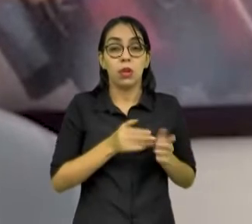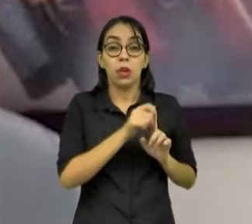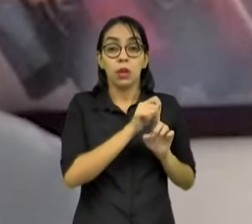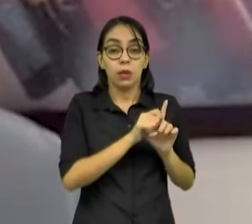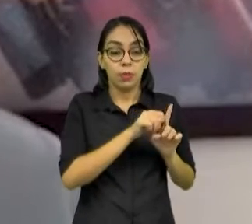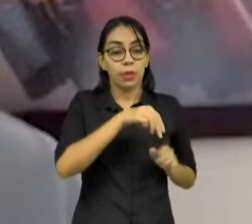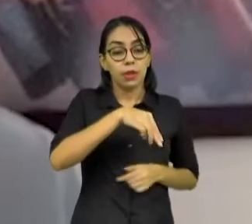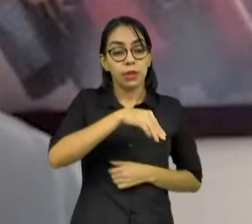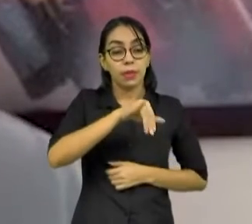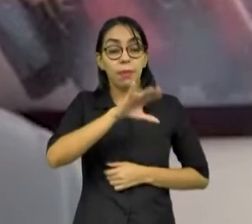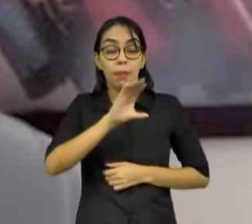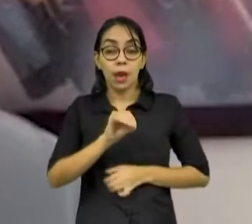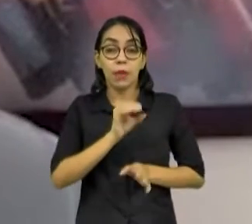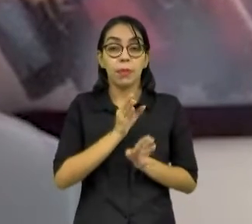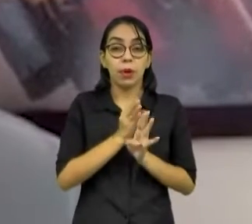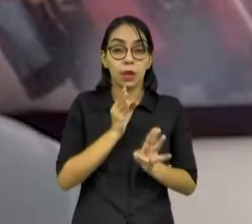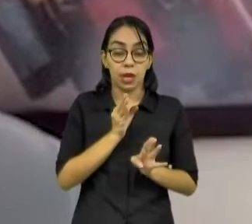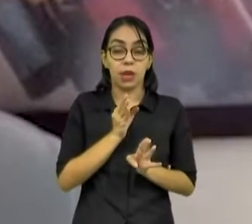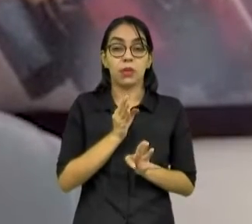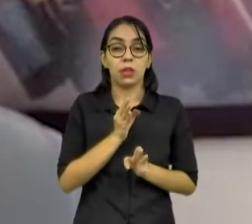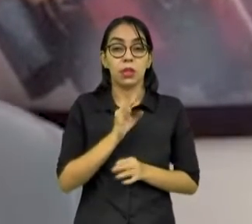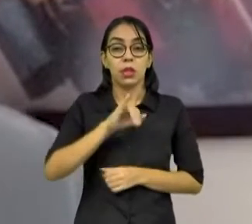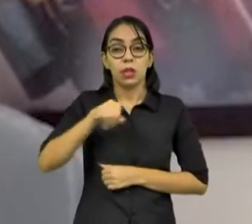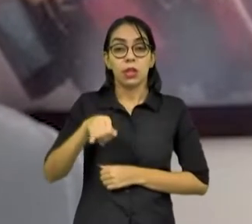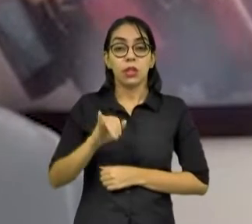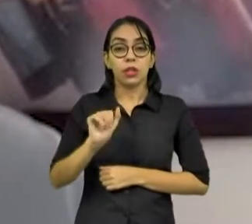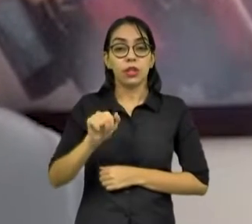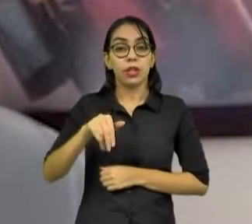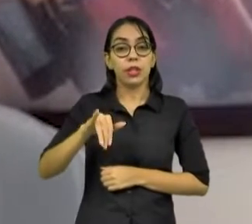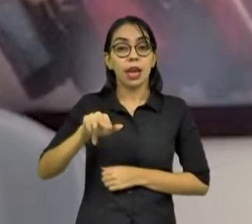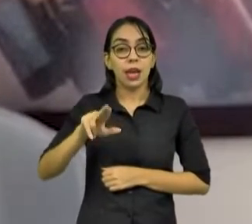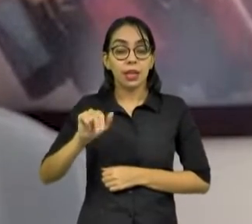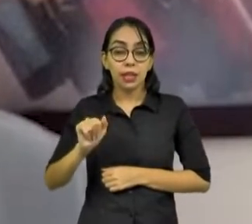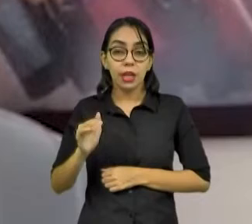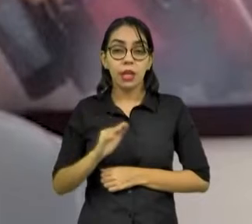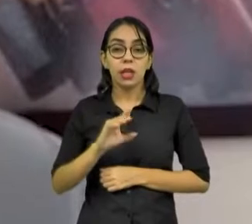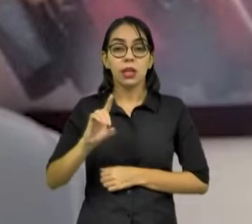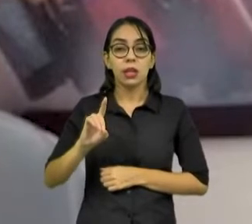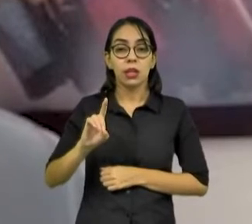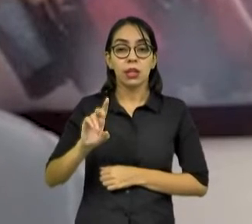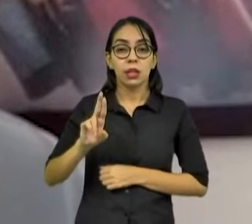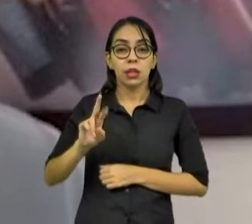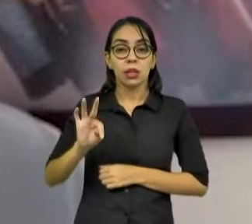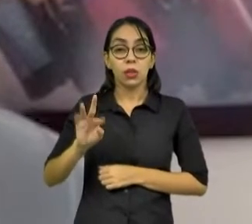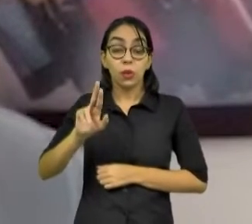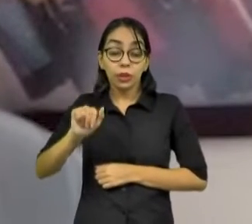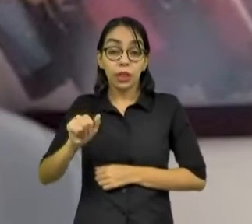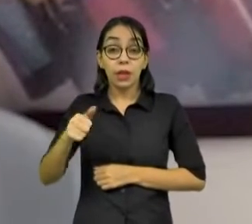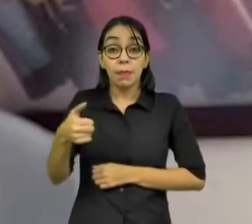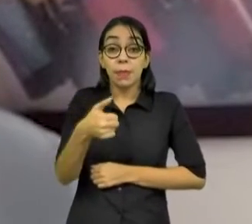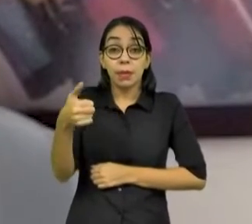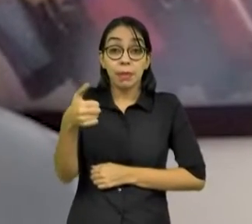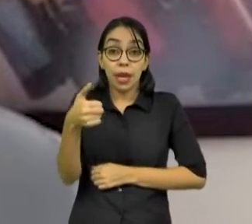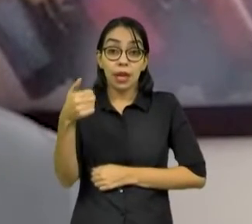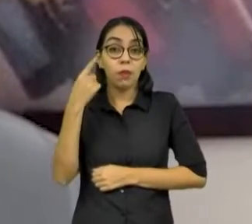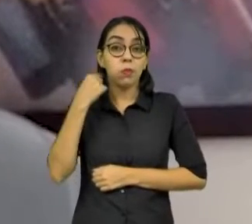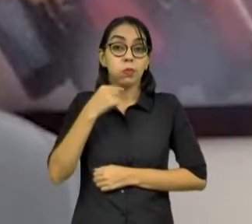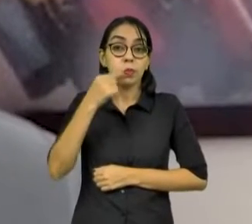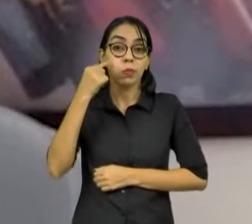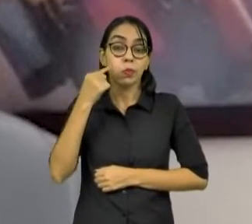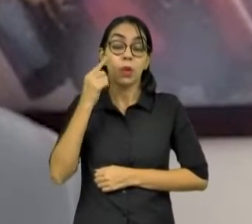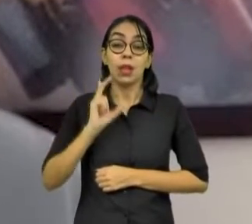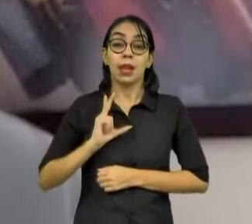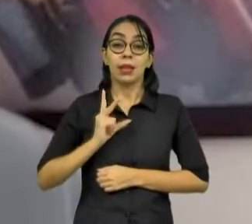Dutra foi uma advogada trans, a primeira advogada trans, né, no Brasil. Então, para nós é muito importante, né, que essa semana